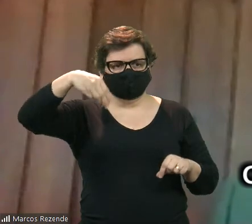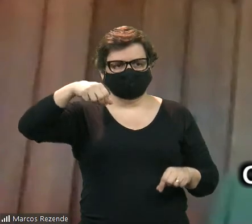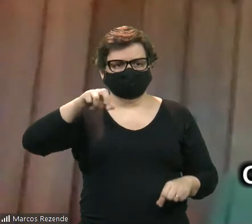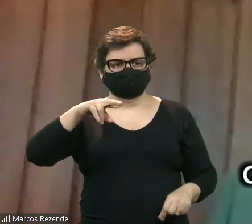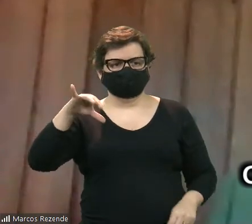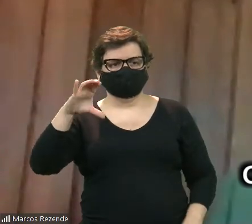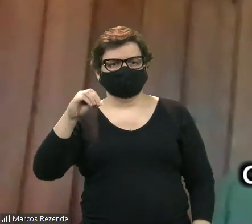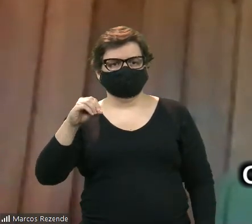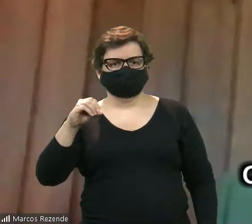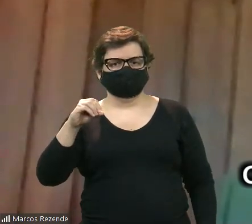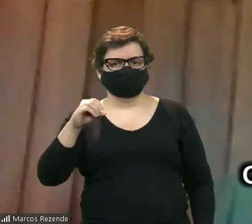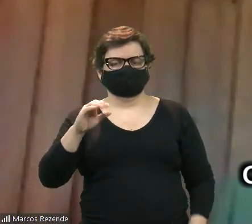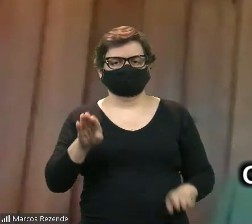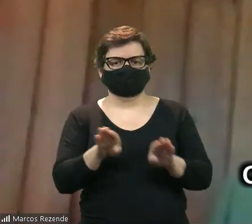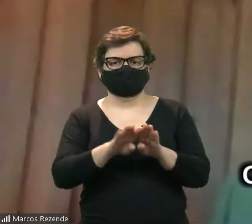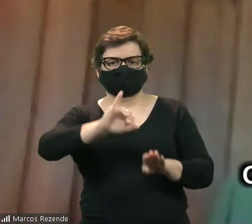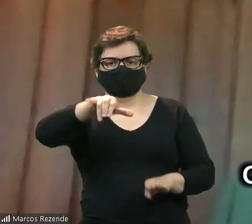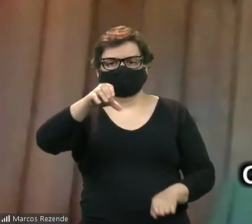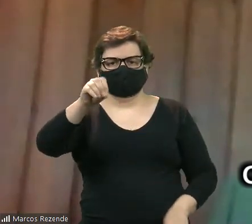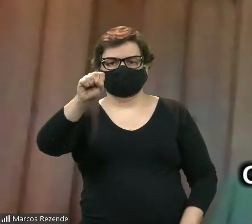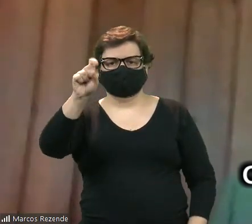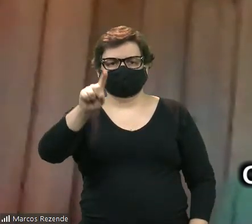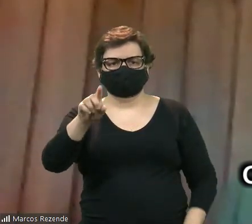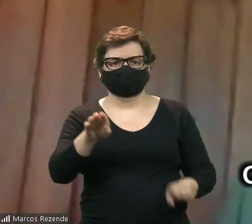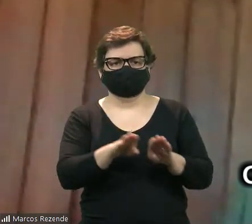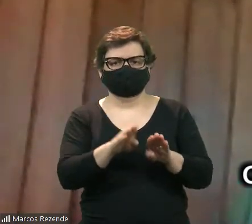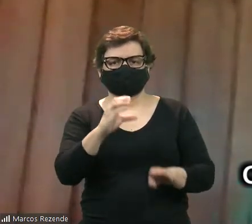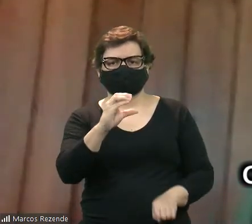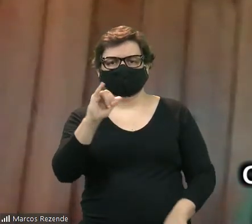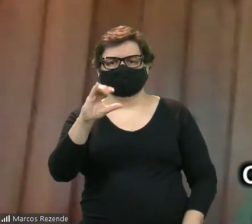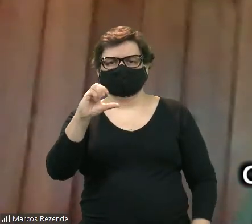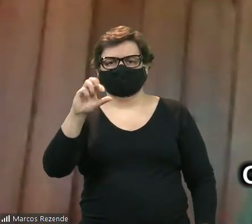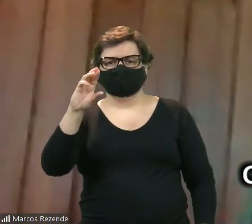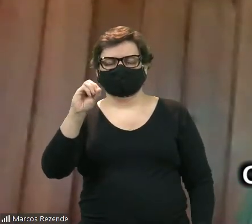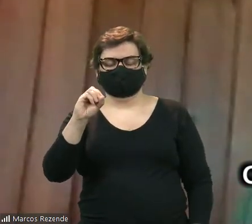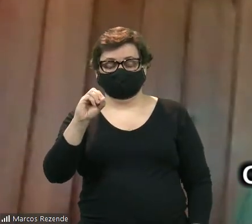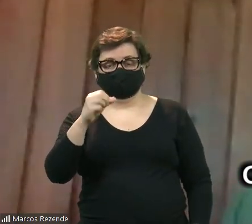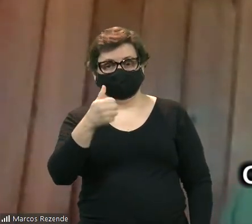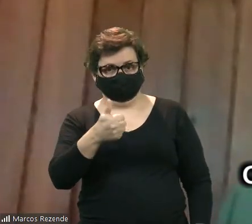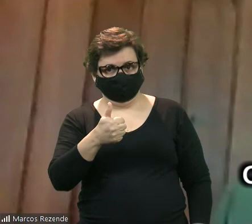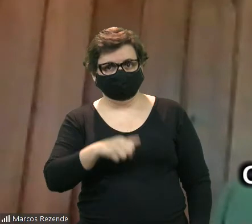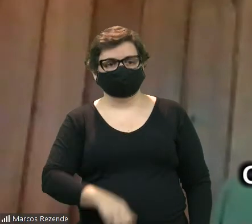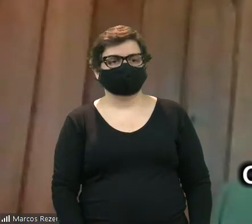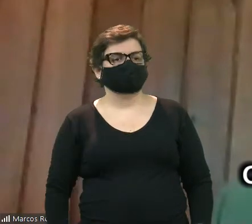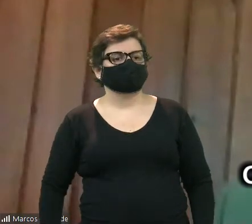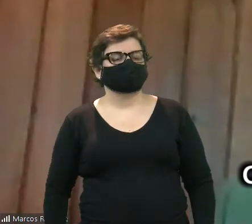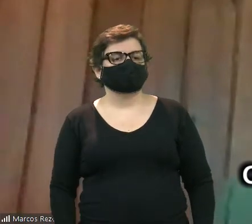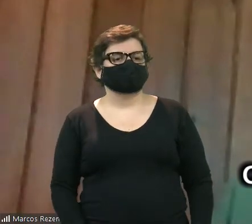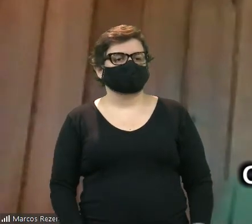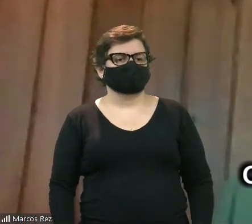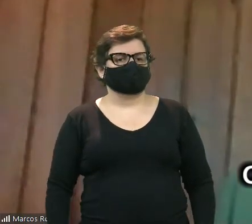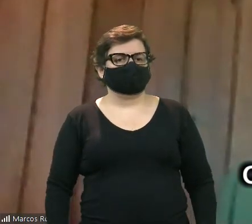Roberto, vereador José Luiz Queiroz e vereador Cícero do Ceasa.